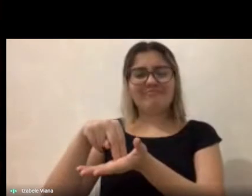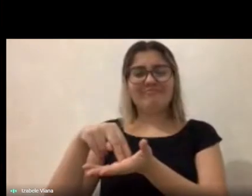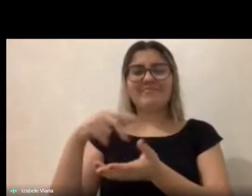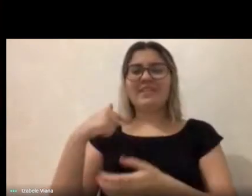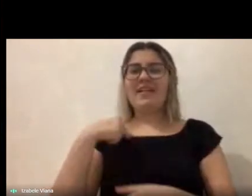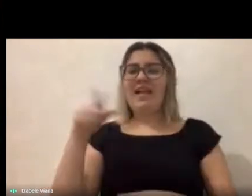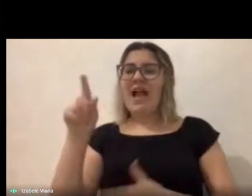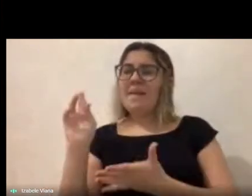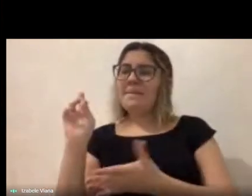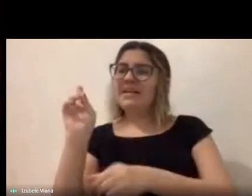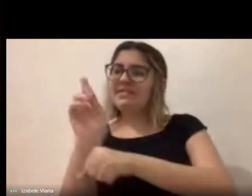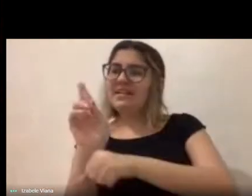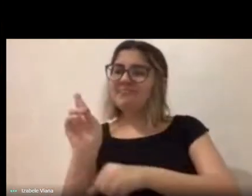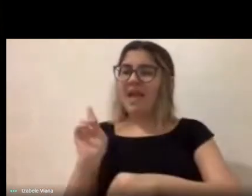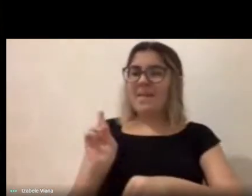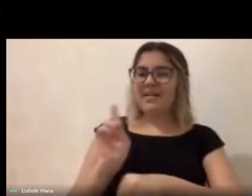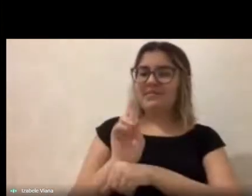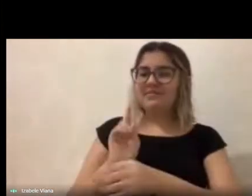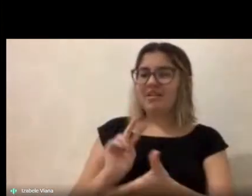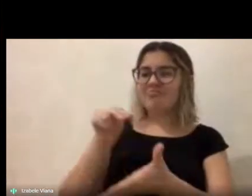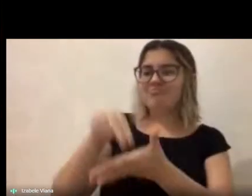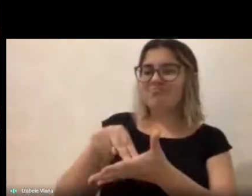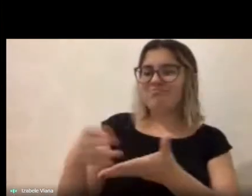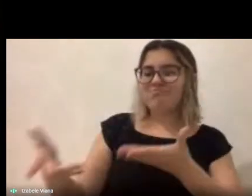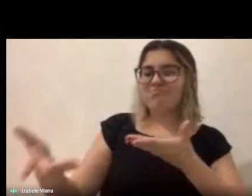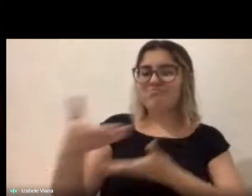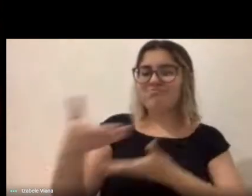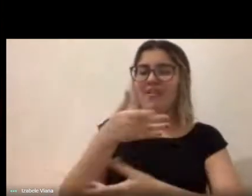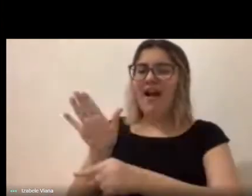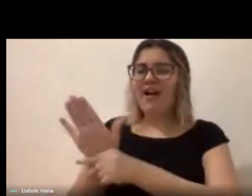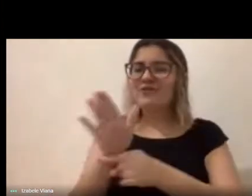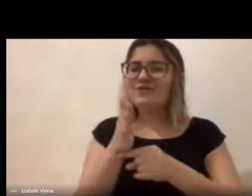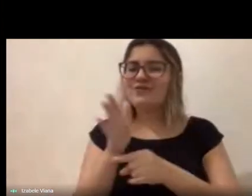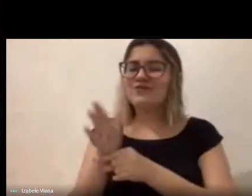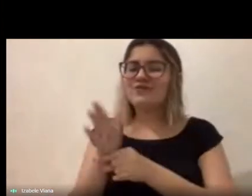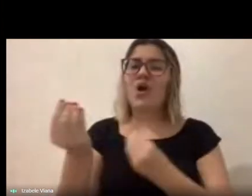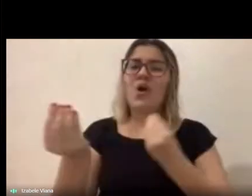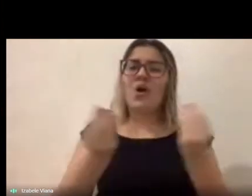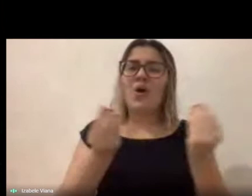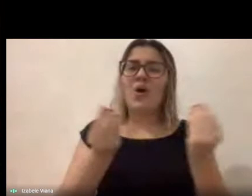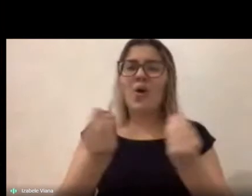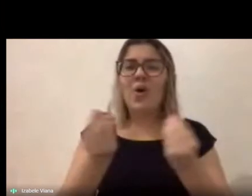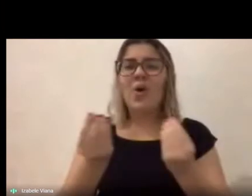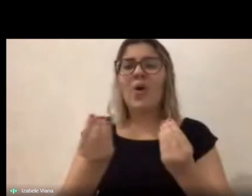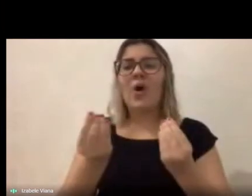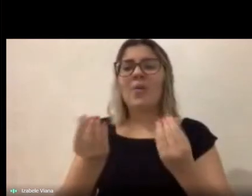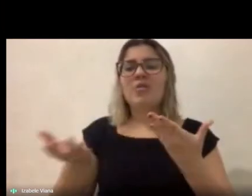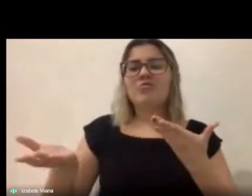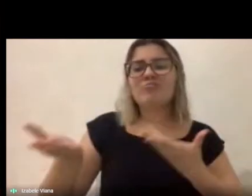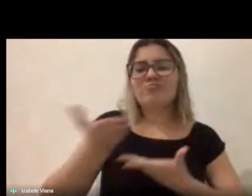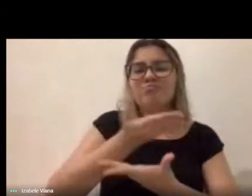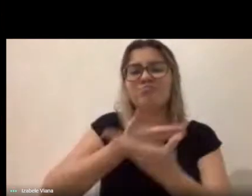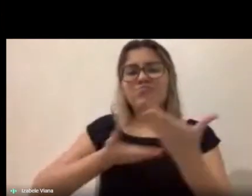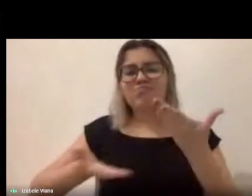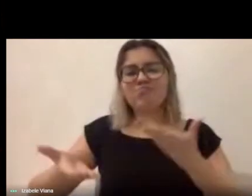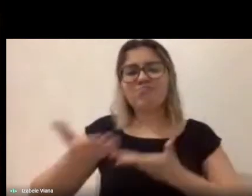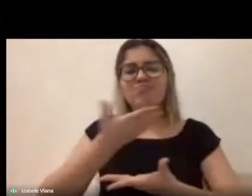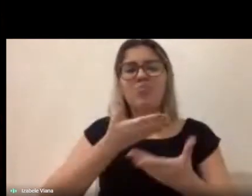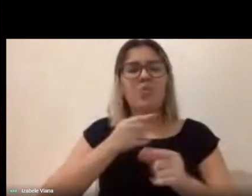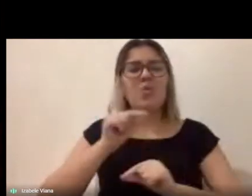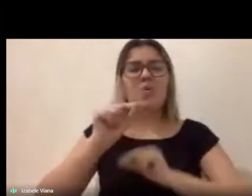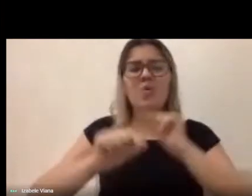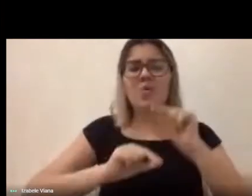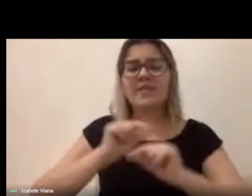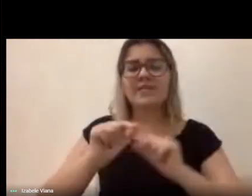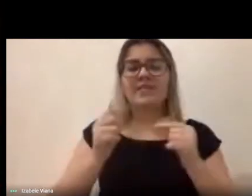um nessa implosão e explosão do que a gente quer dizer que faz, né? Eu